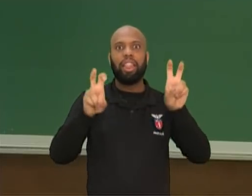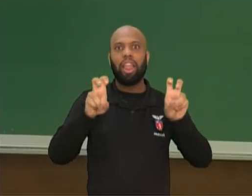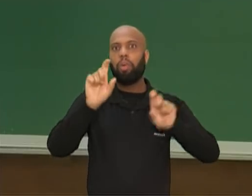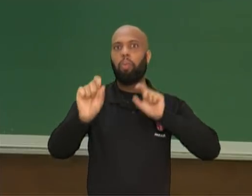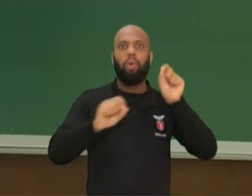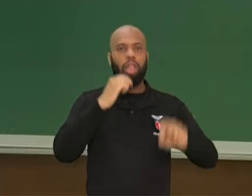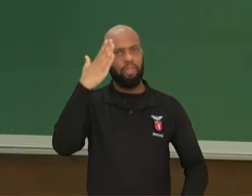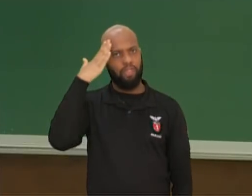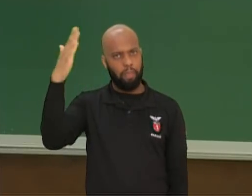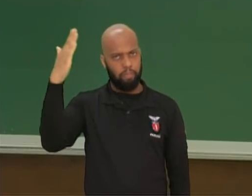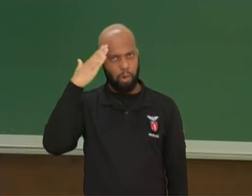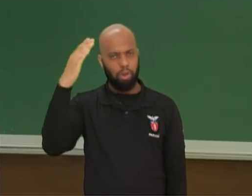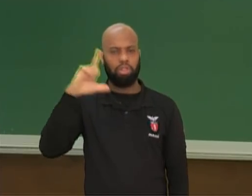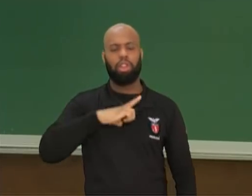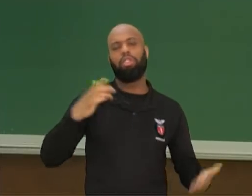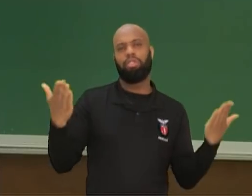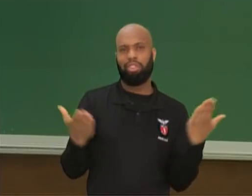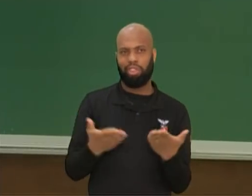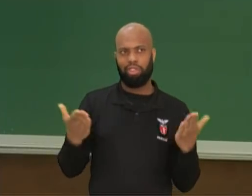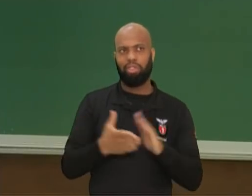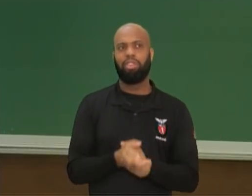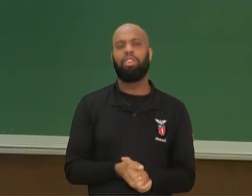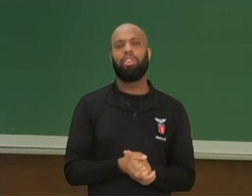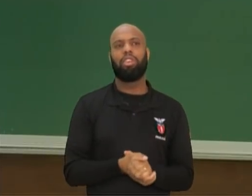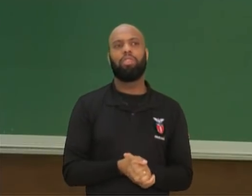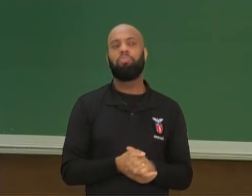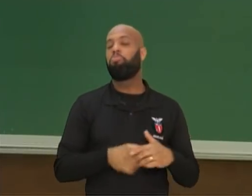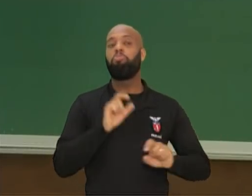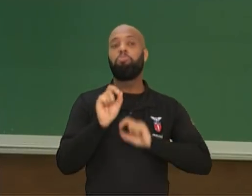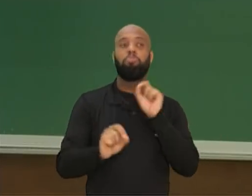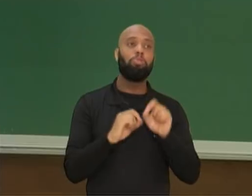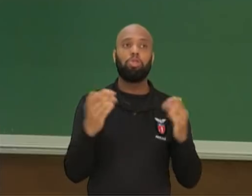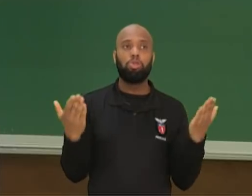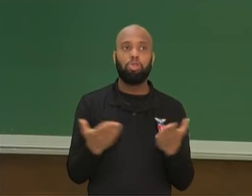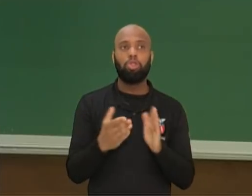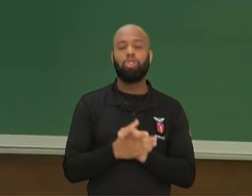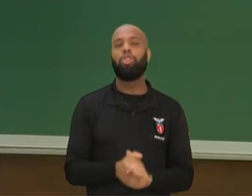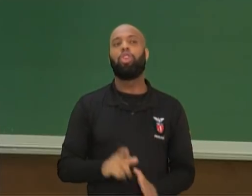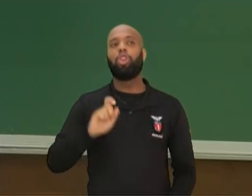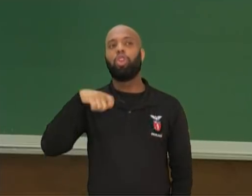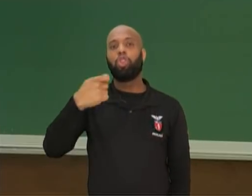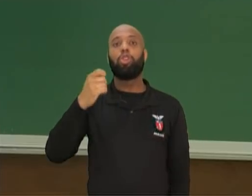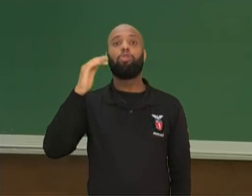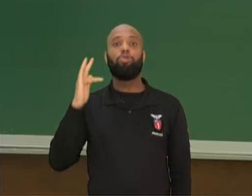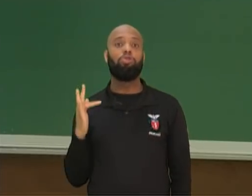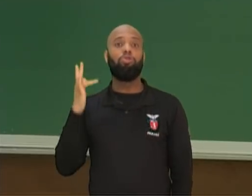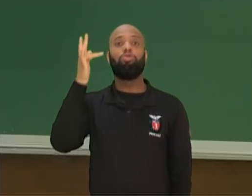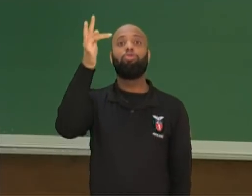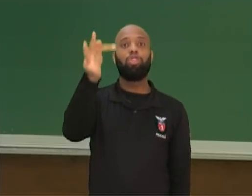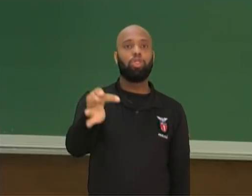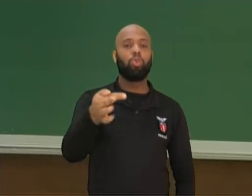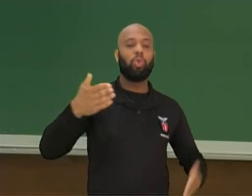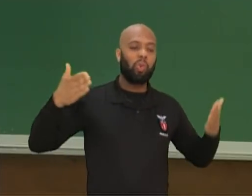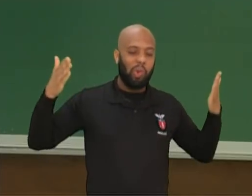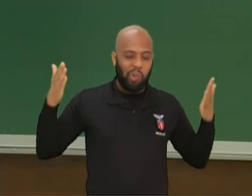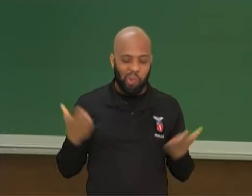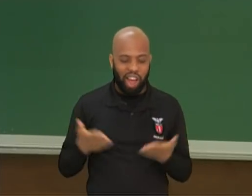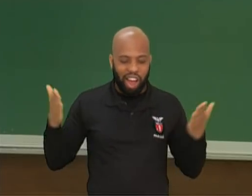bastante contemporâneo. E vamos falar na aula de hoje sobre o futuro é